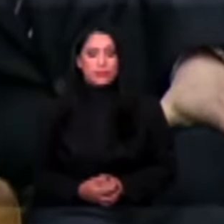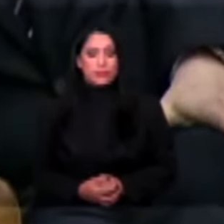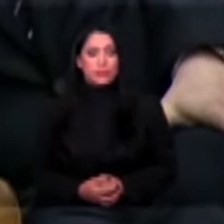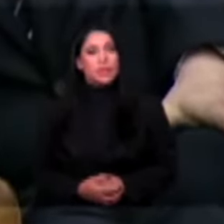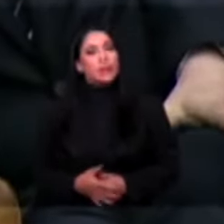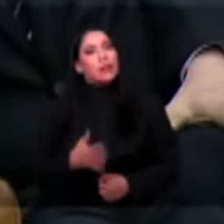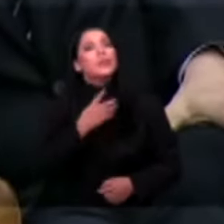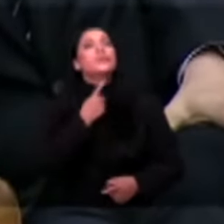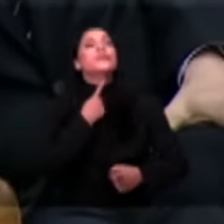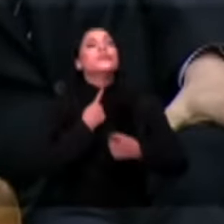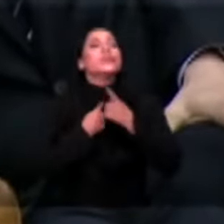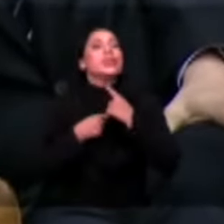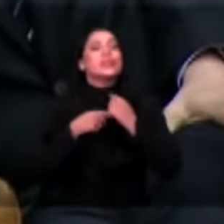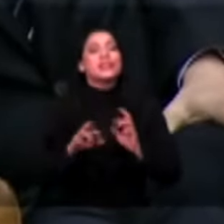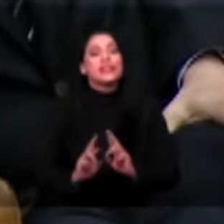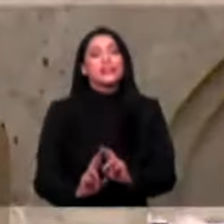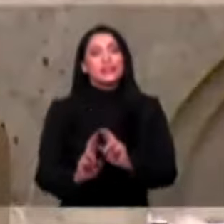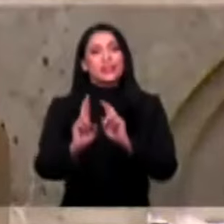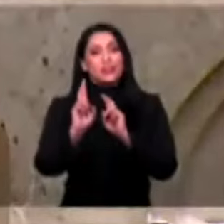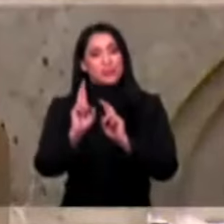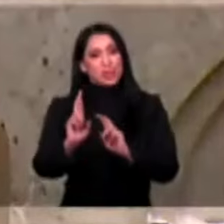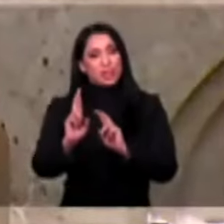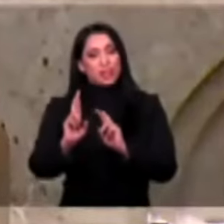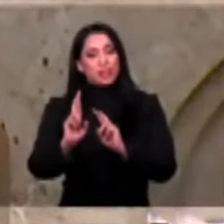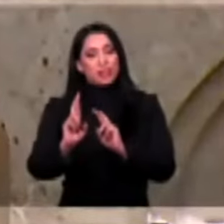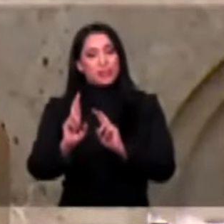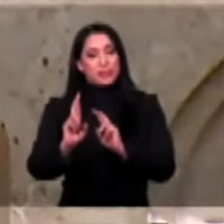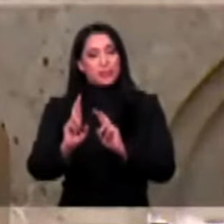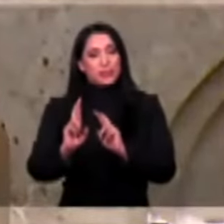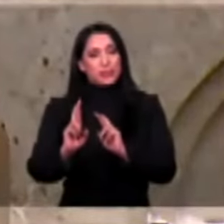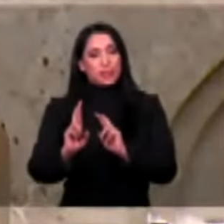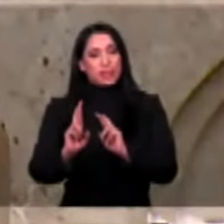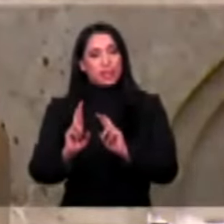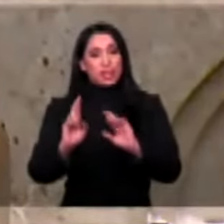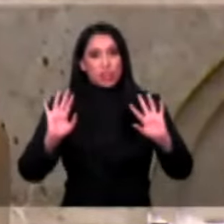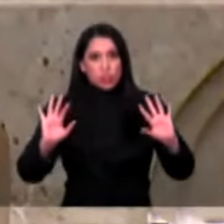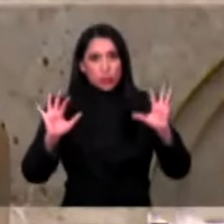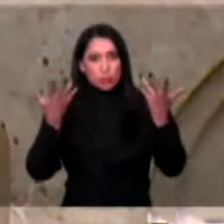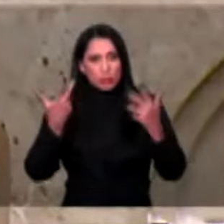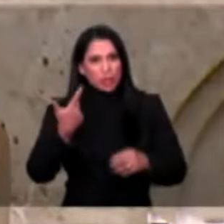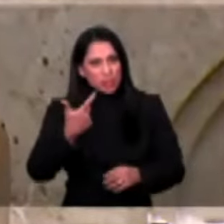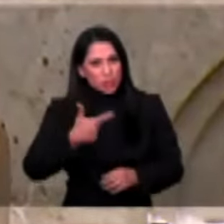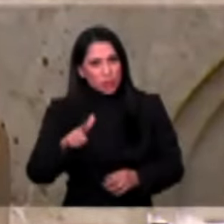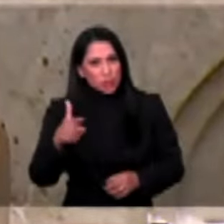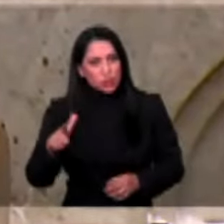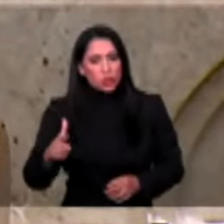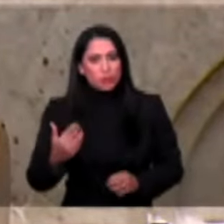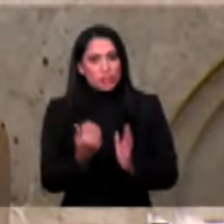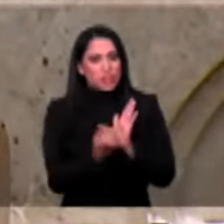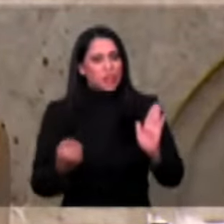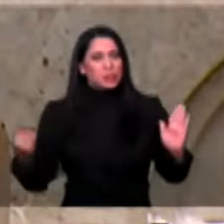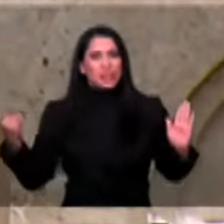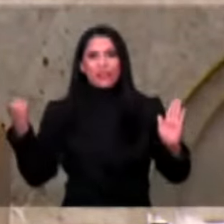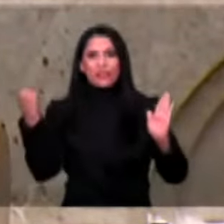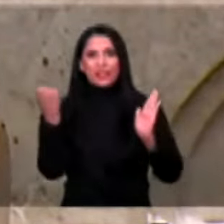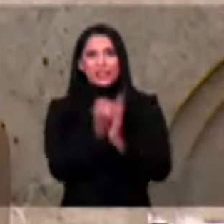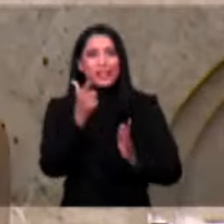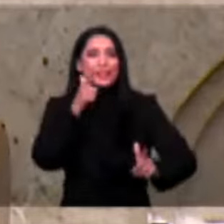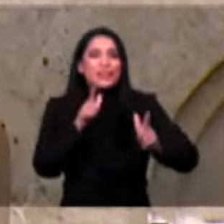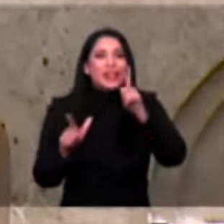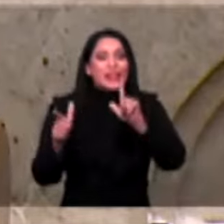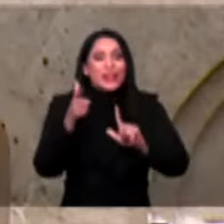Meu desejo e esperança é que nas próximas comemorações tenhamos avançado na conquista